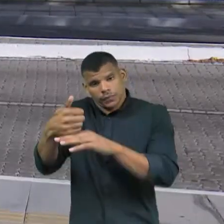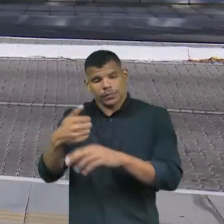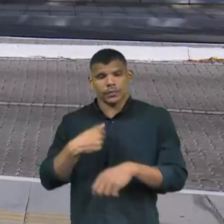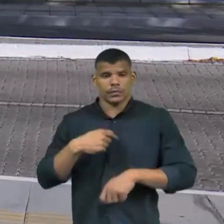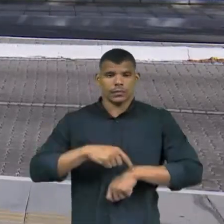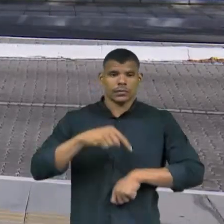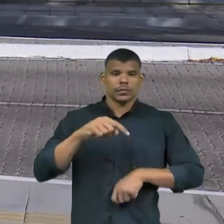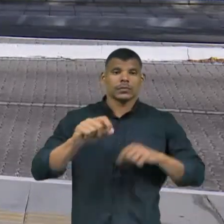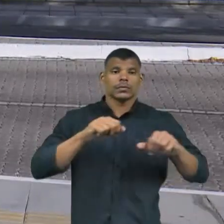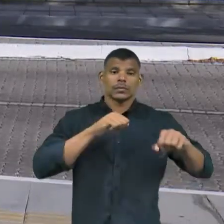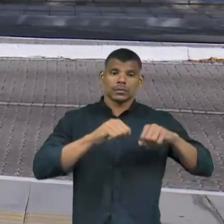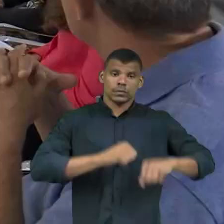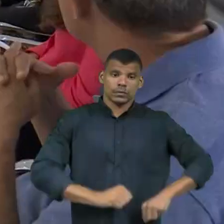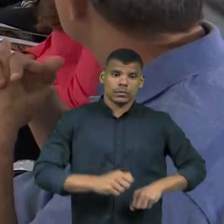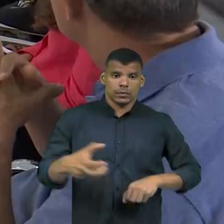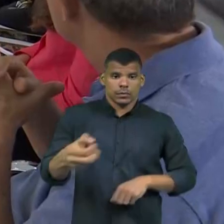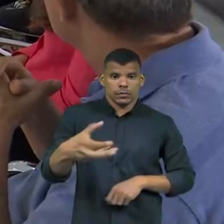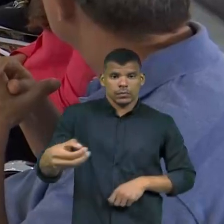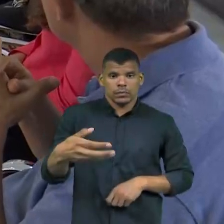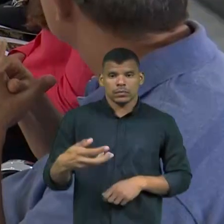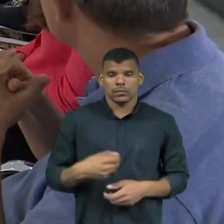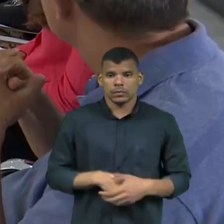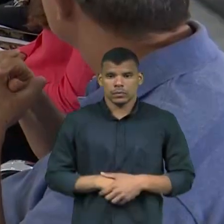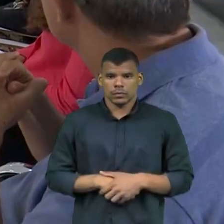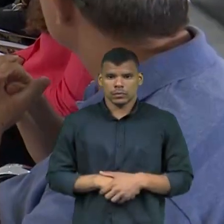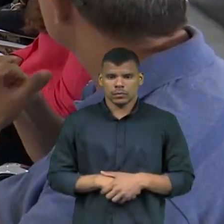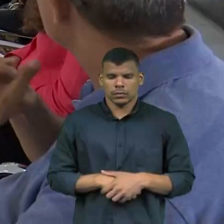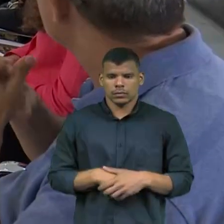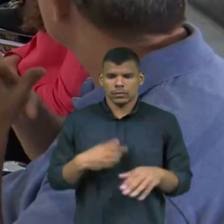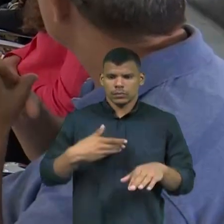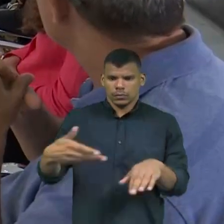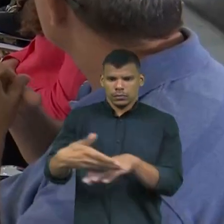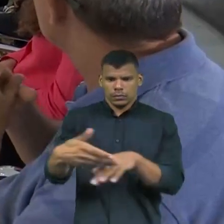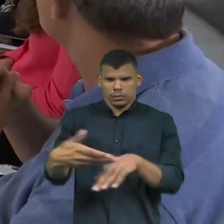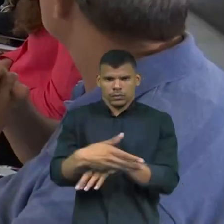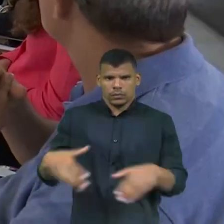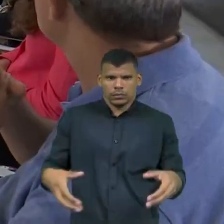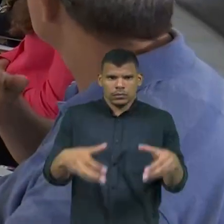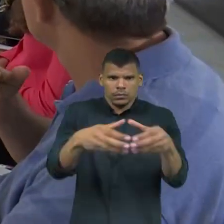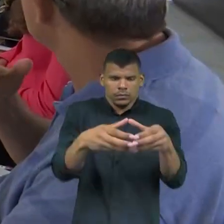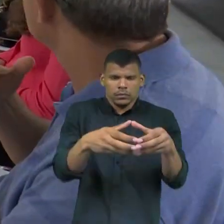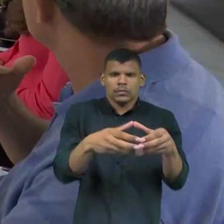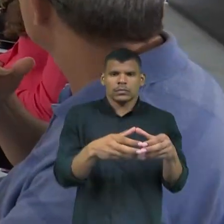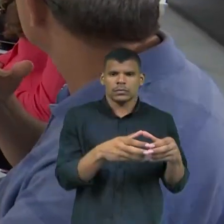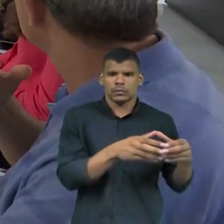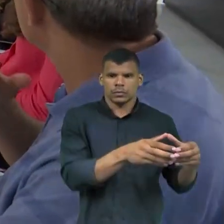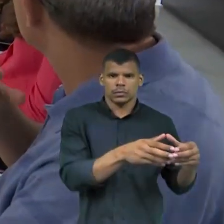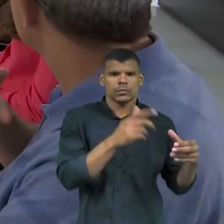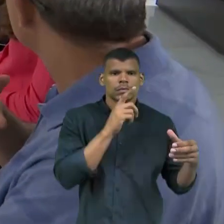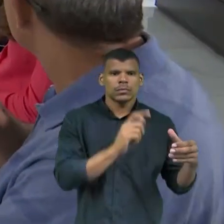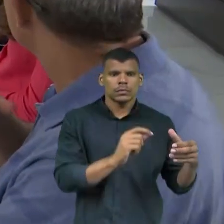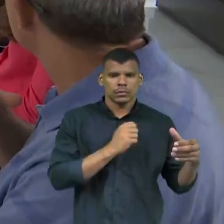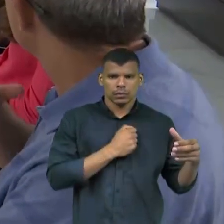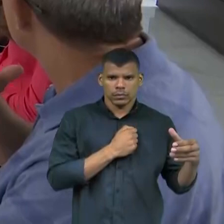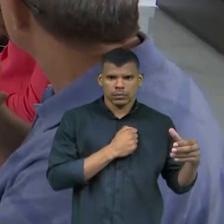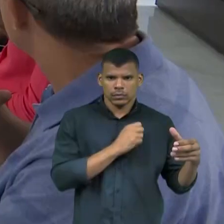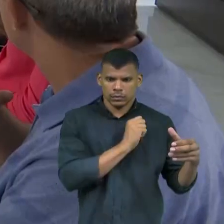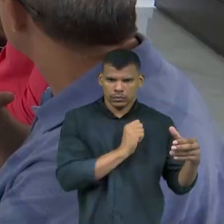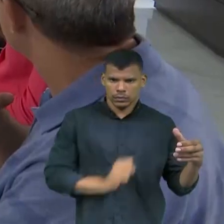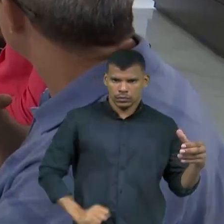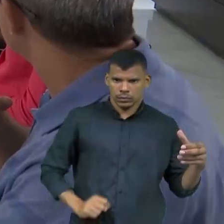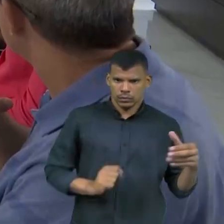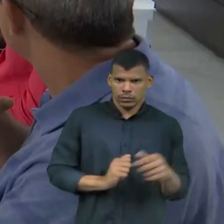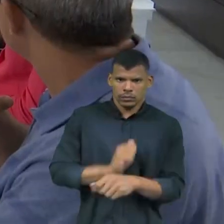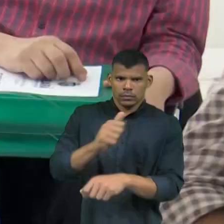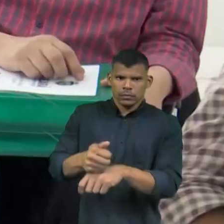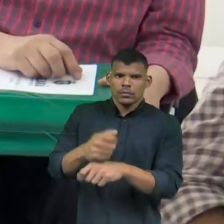de debater o novo governo. Participante da equipe de transição do governo eleito, a deputada estadual e senadora suplente eleita,